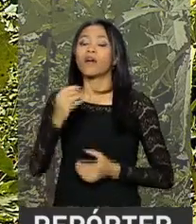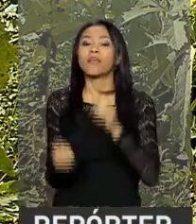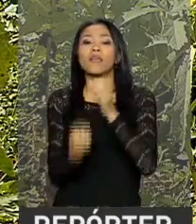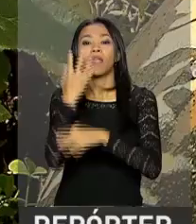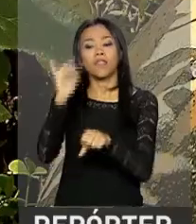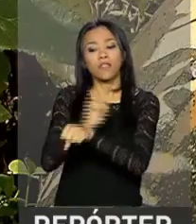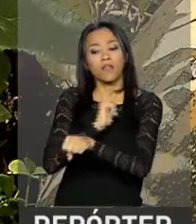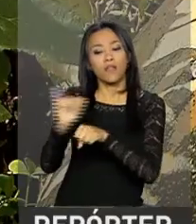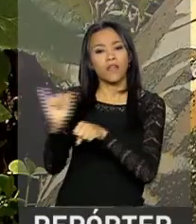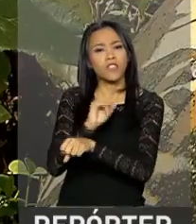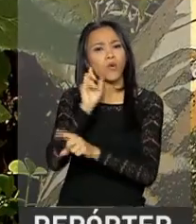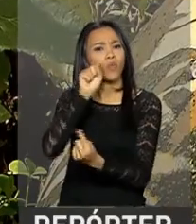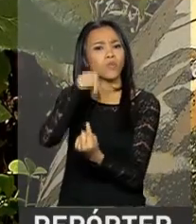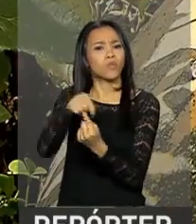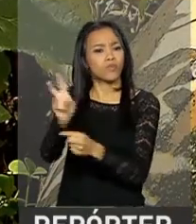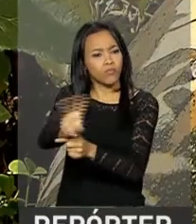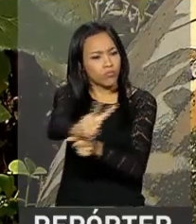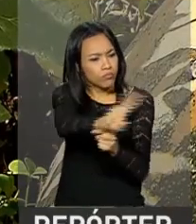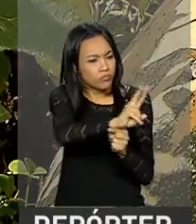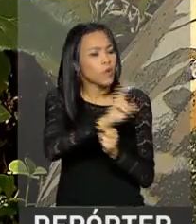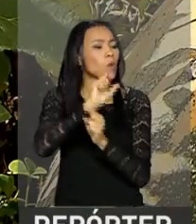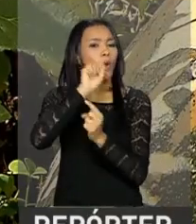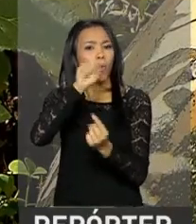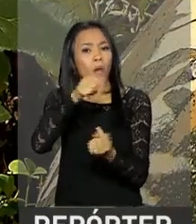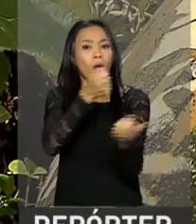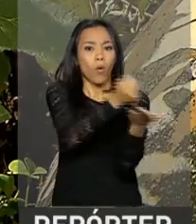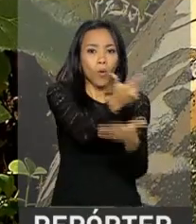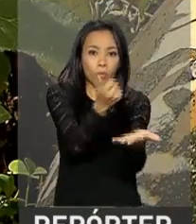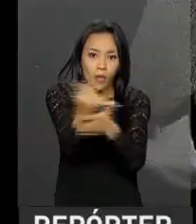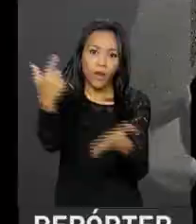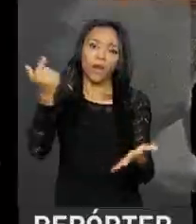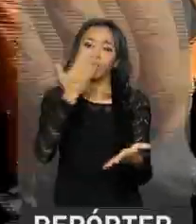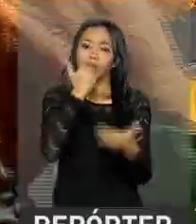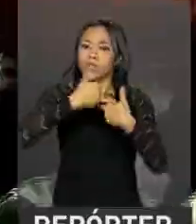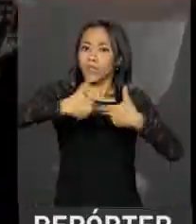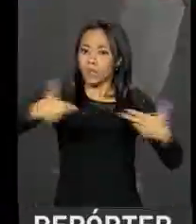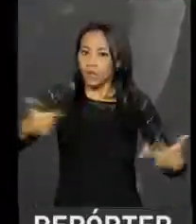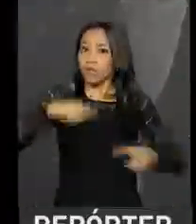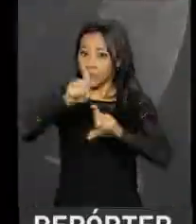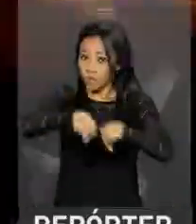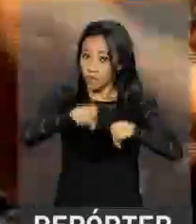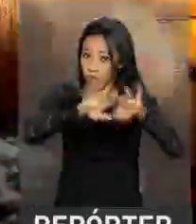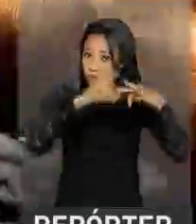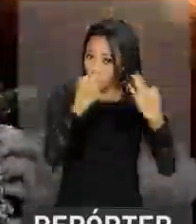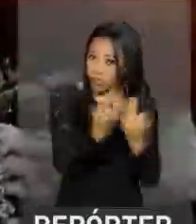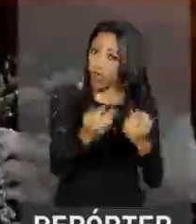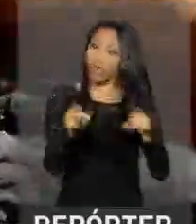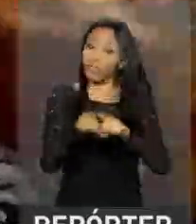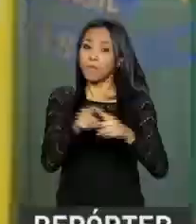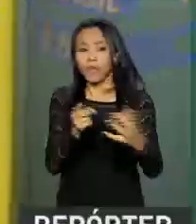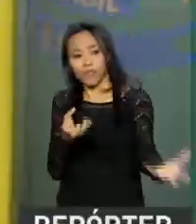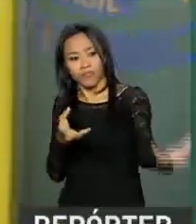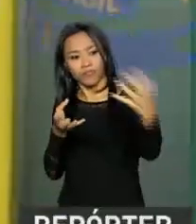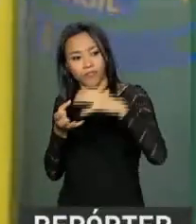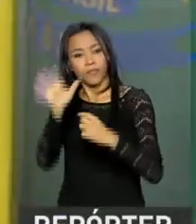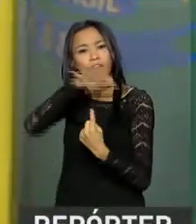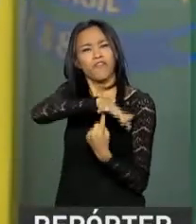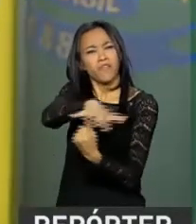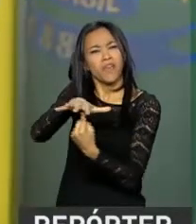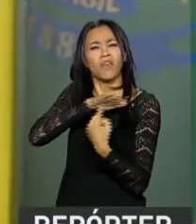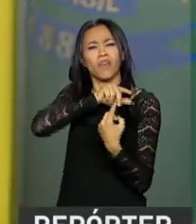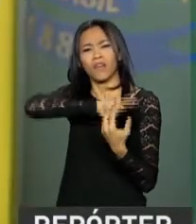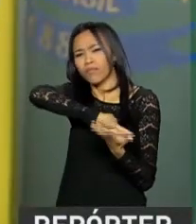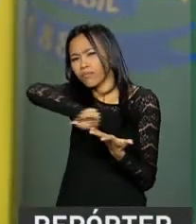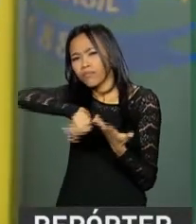monitorar as chamadas públicas de compra de alimentos da agricultura familiar e integrar produtores com o mercado a agricultura familiar